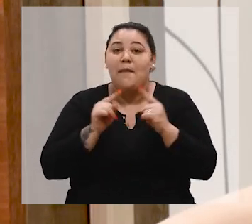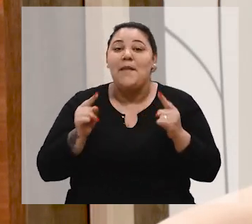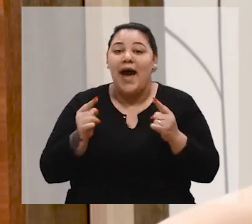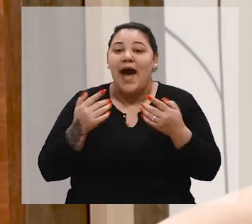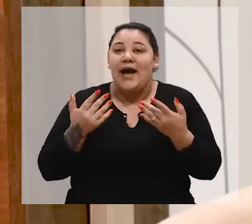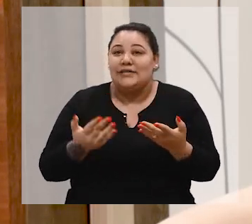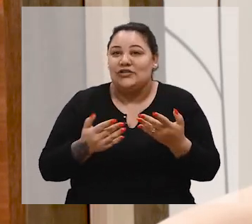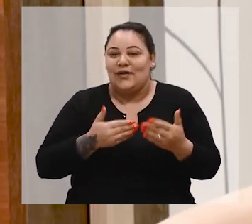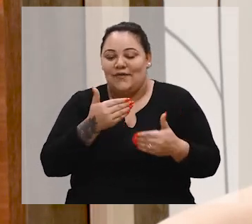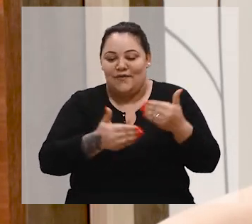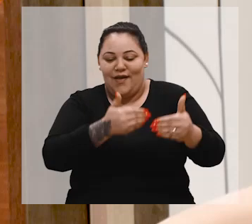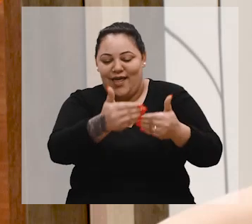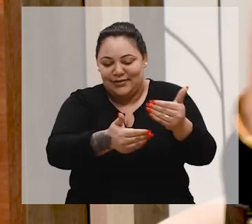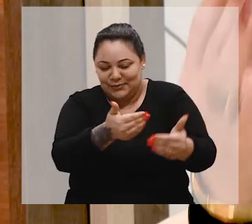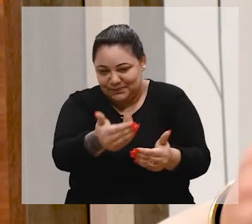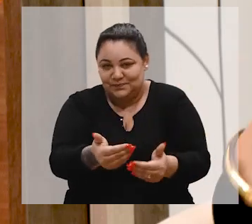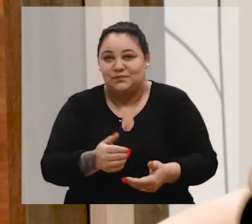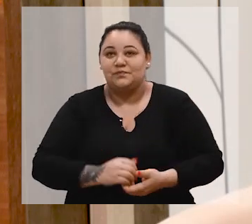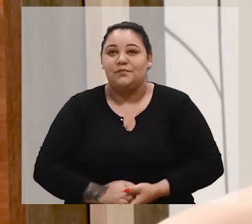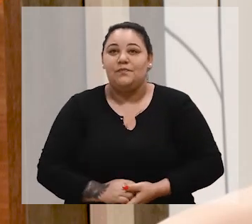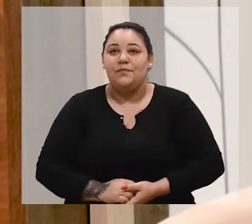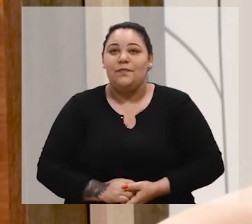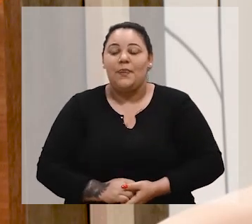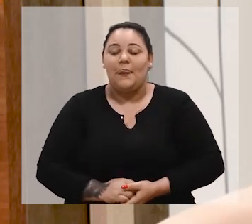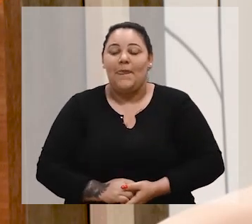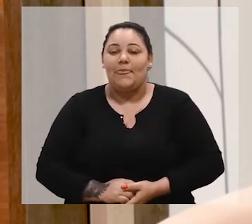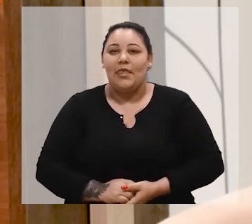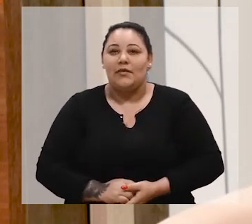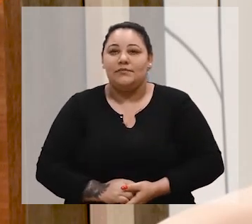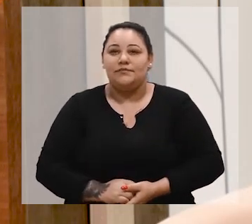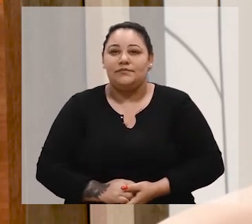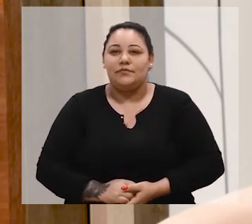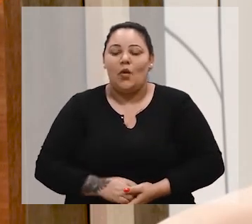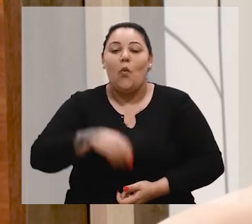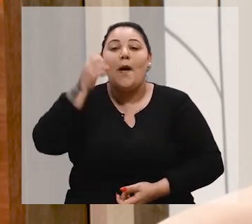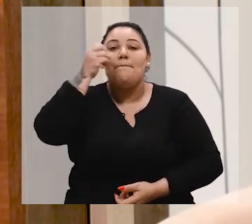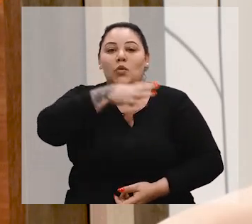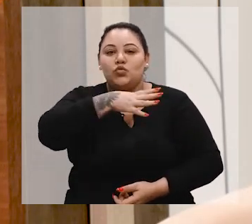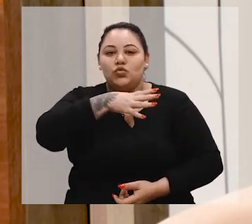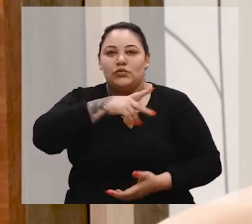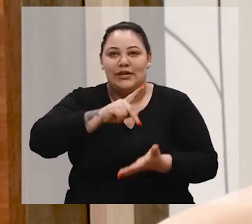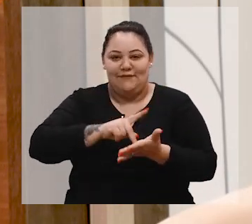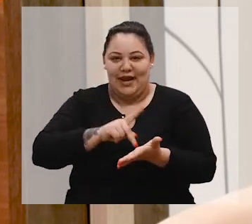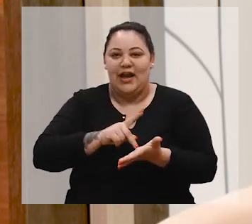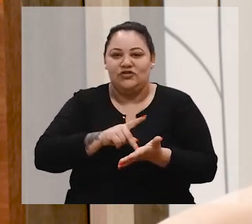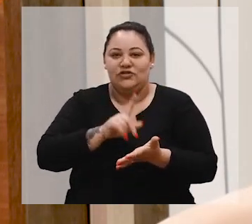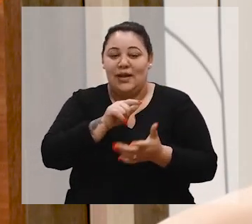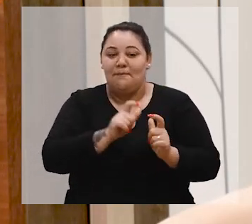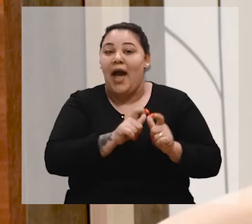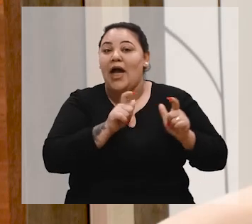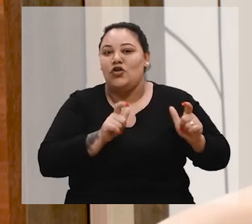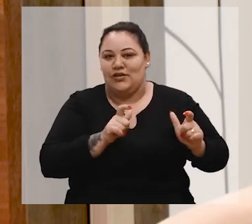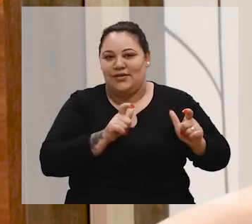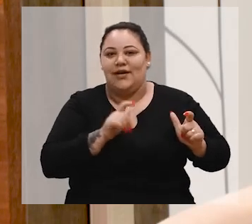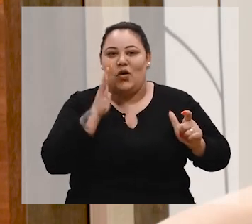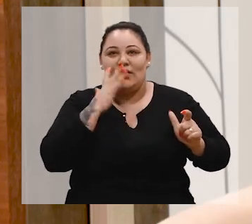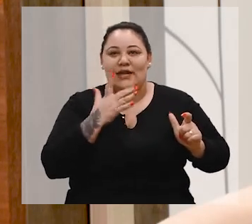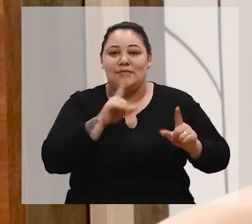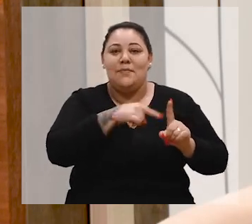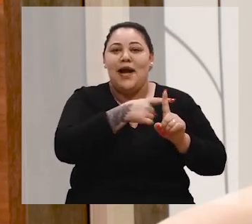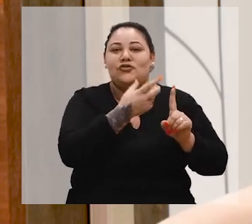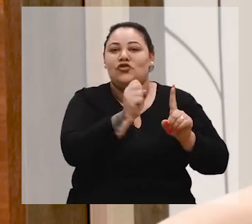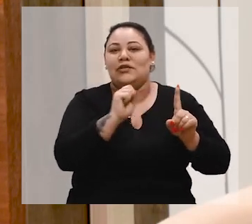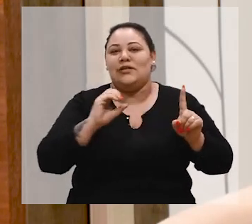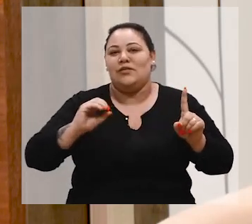assunto, mas vamos ir falando, né, conforme as coisas vão surgindo. O abuso, ele é, na grande maioria das